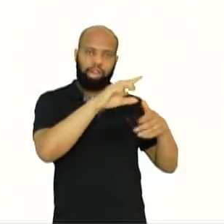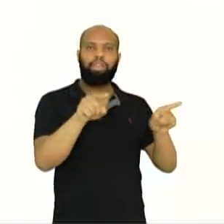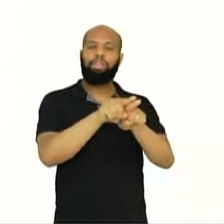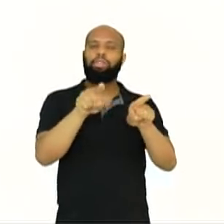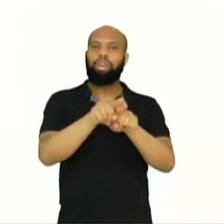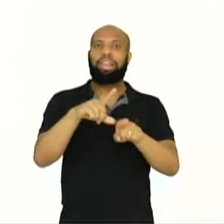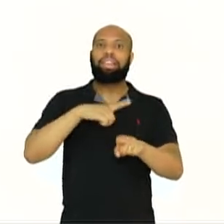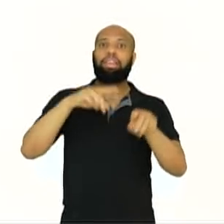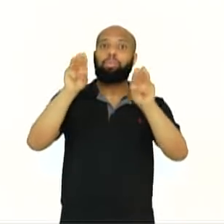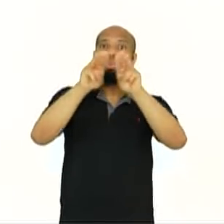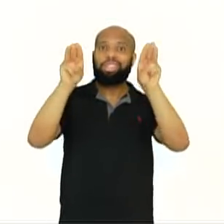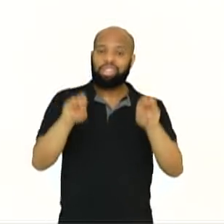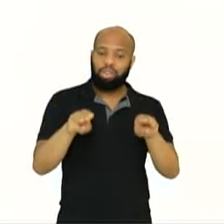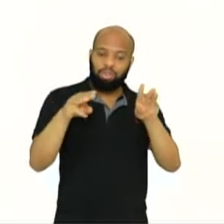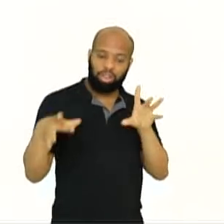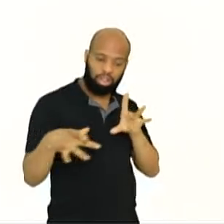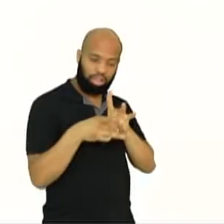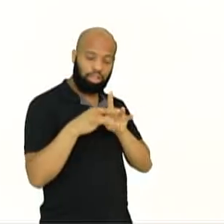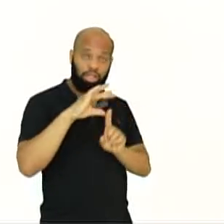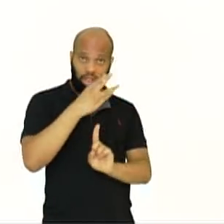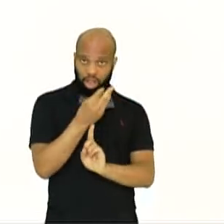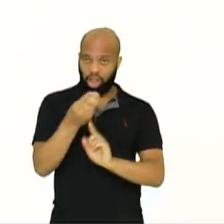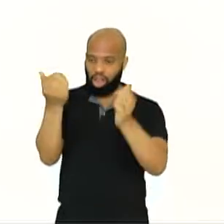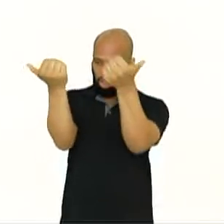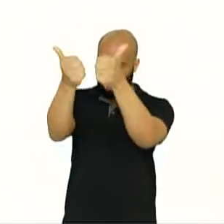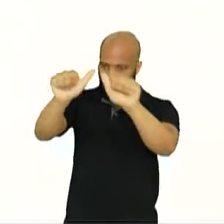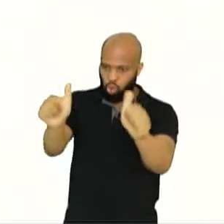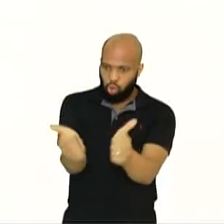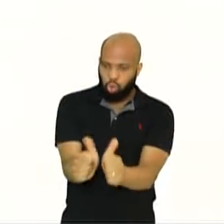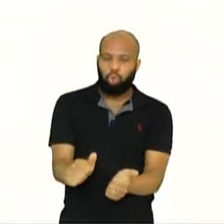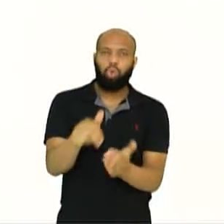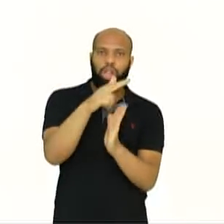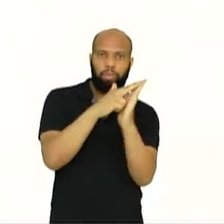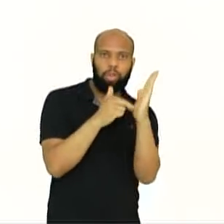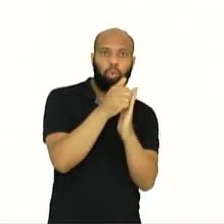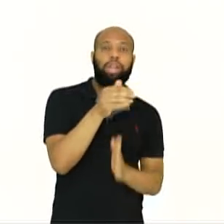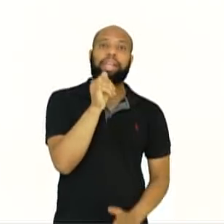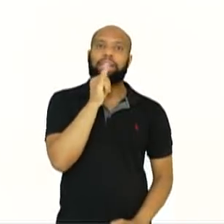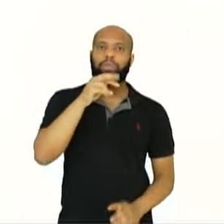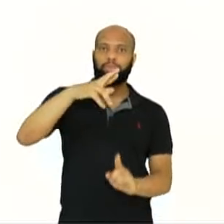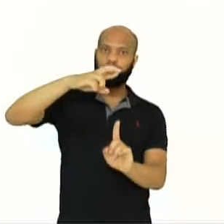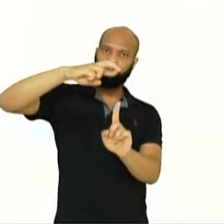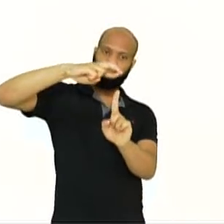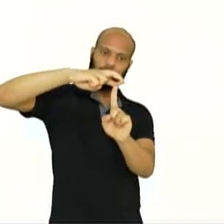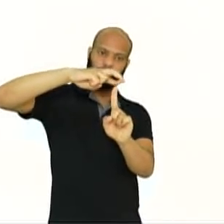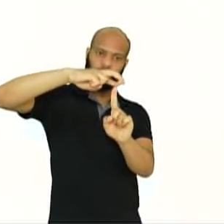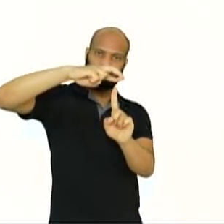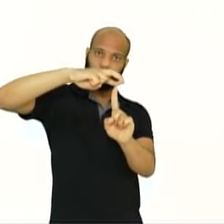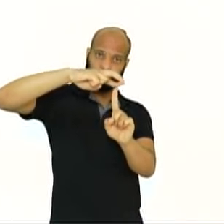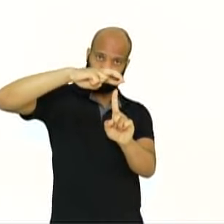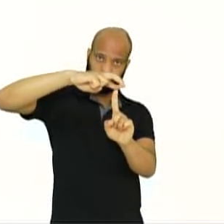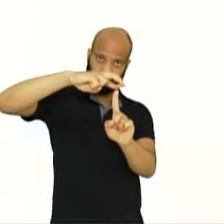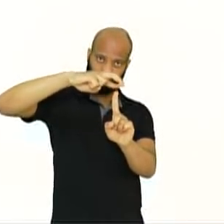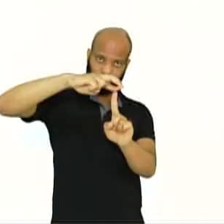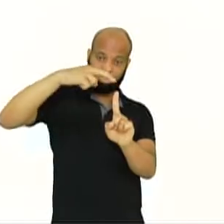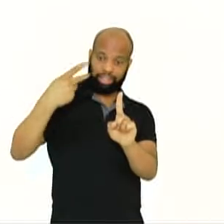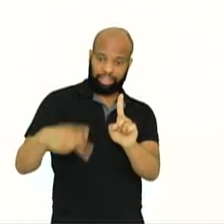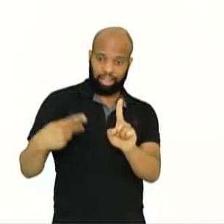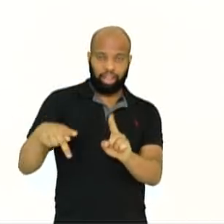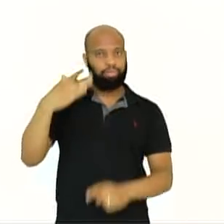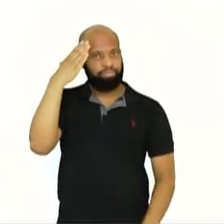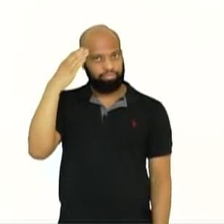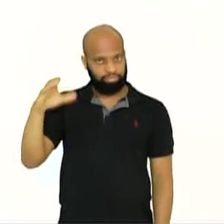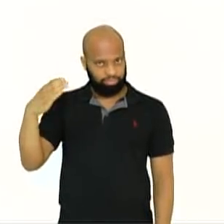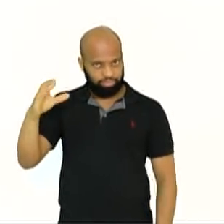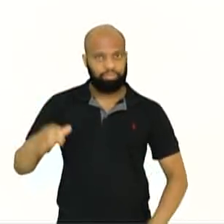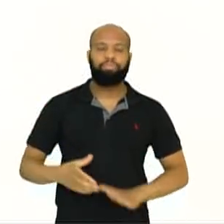ligado a artes, né? Esculturas, pinturas, por exemplo, o Museu do Olho, o Museu MON, um exemplo aqui na capital de